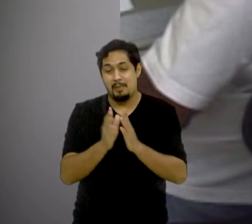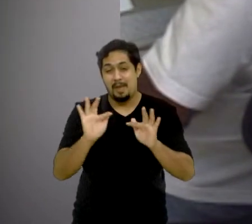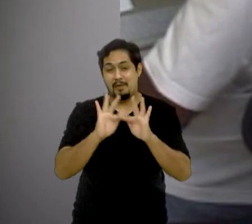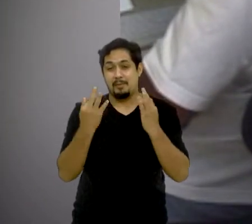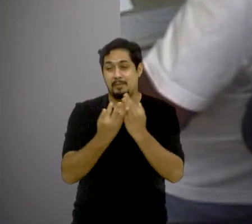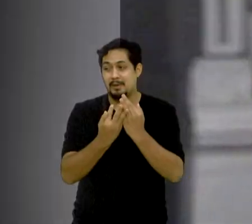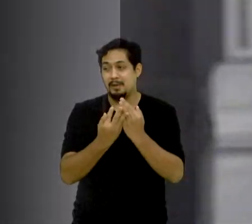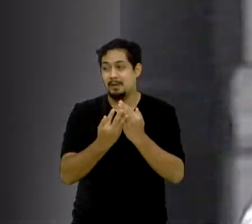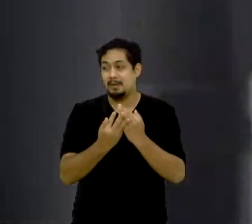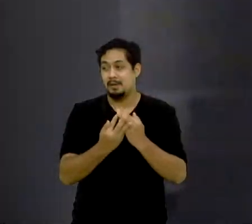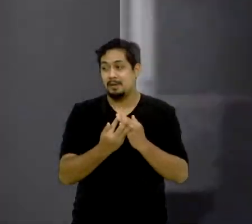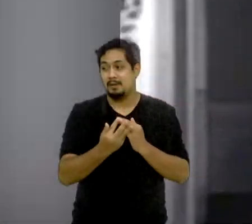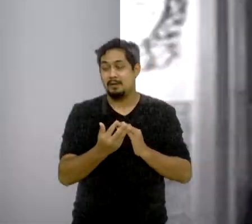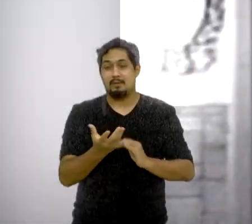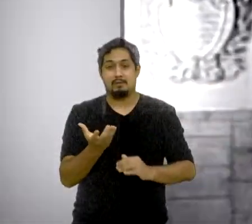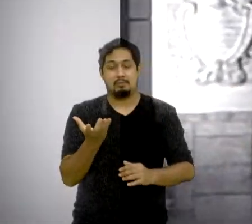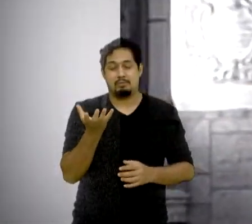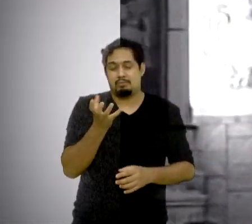pessoa pobre, né?